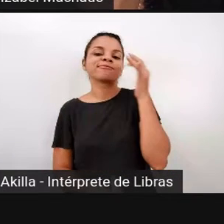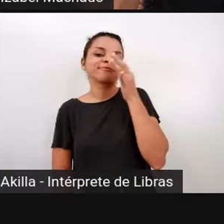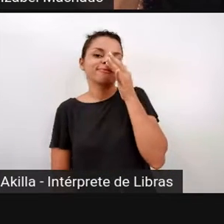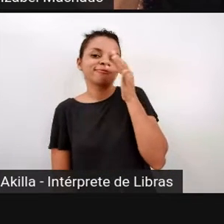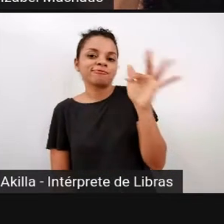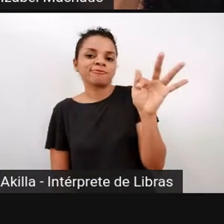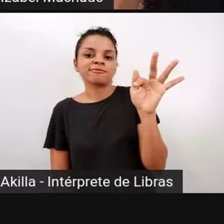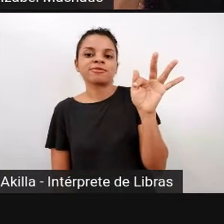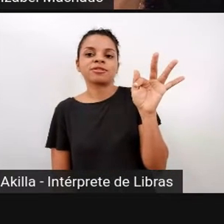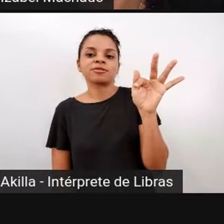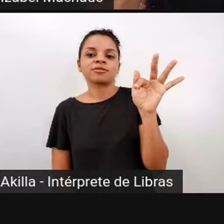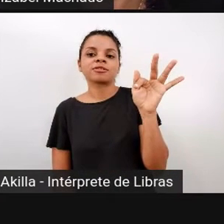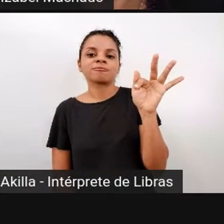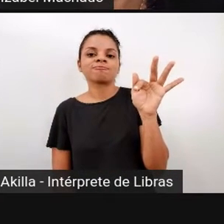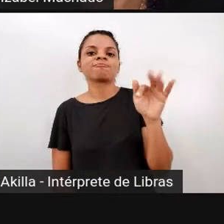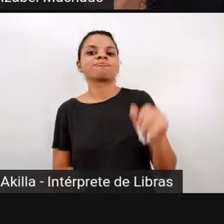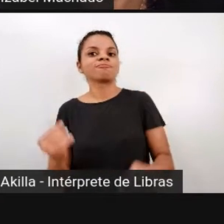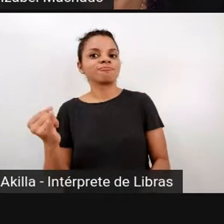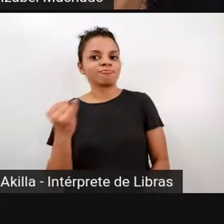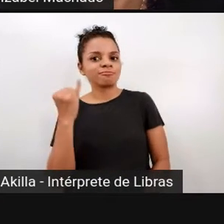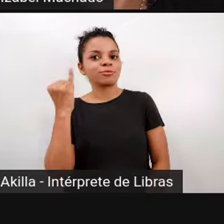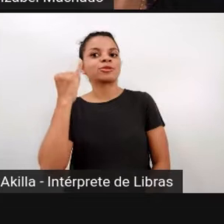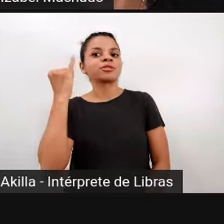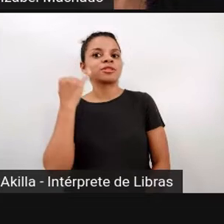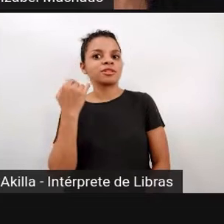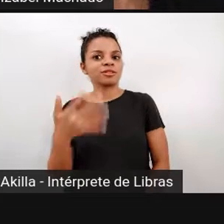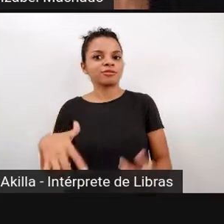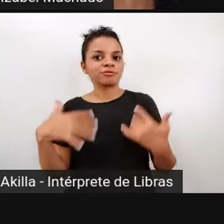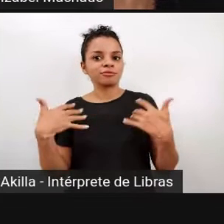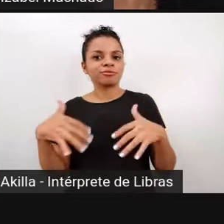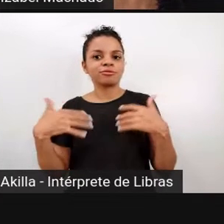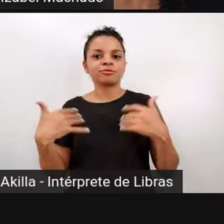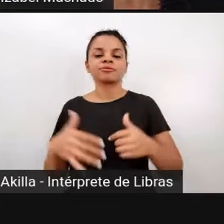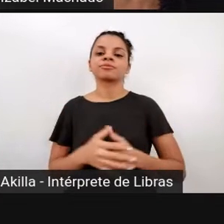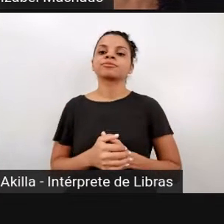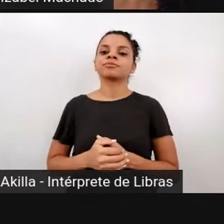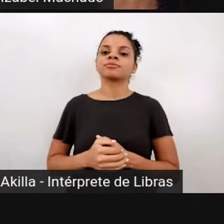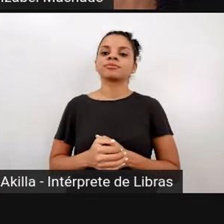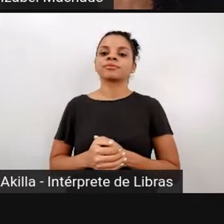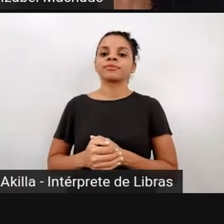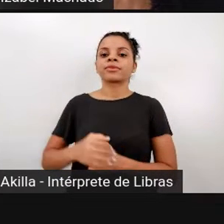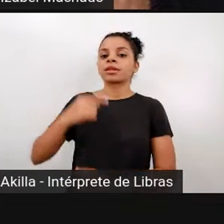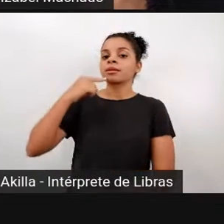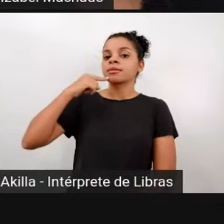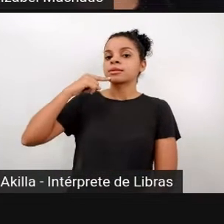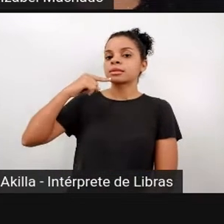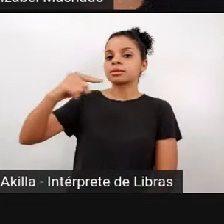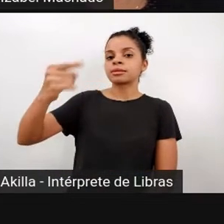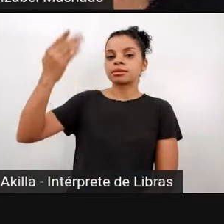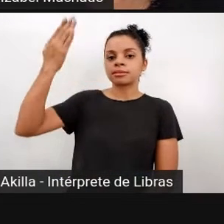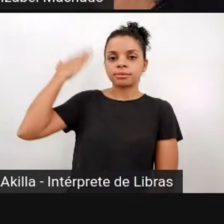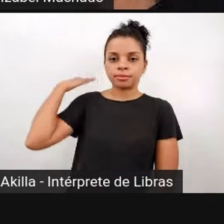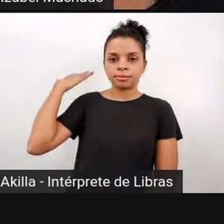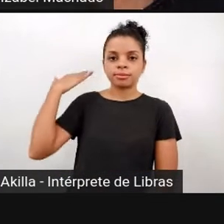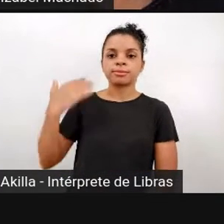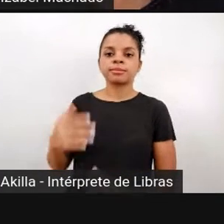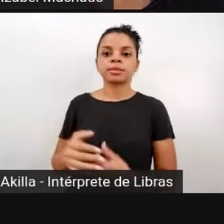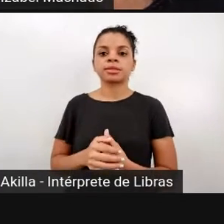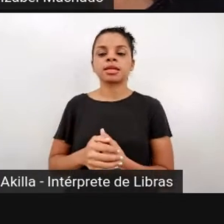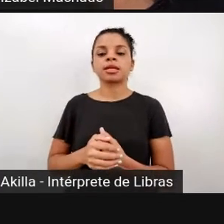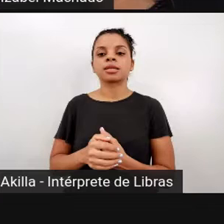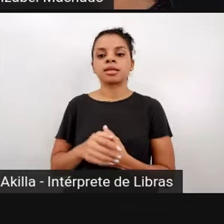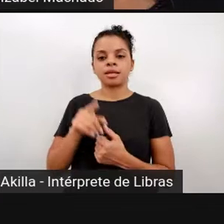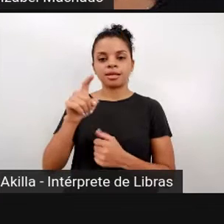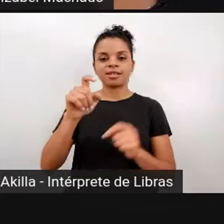pequeno retrato, a importância desse serviço, né? A semana passada, o canal completou 3 anos